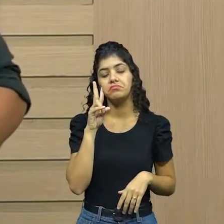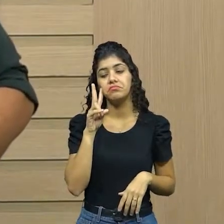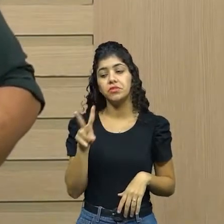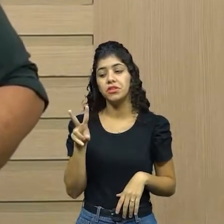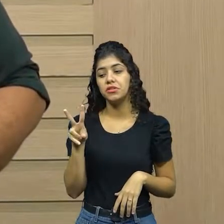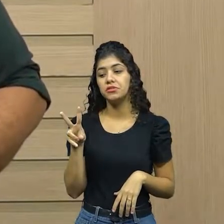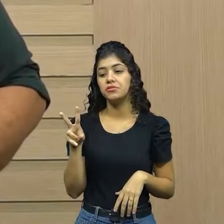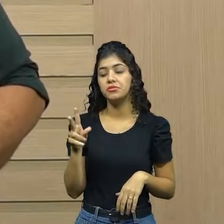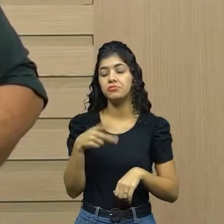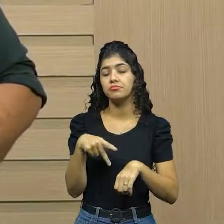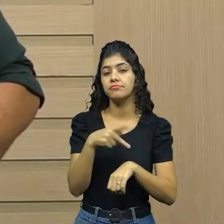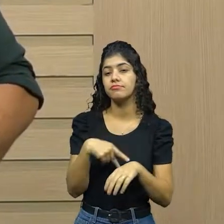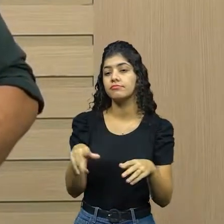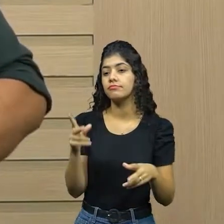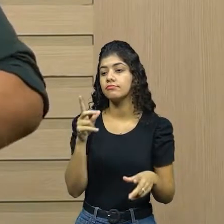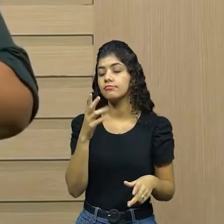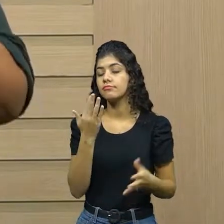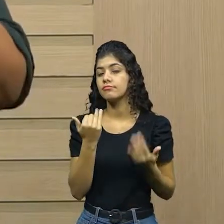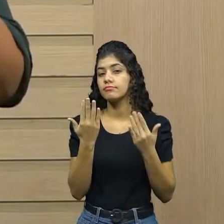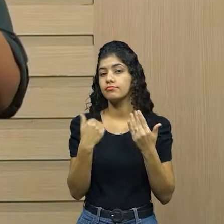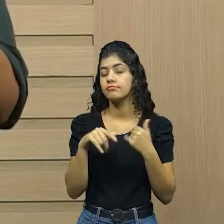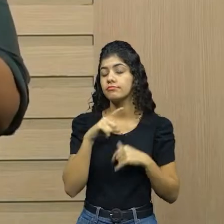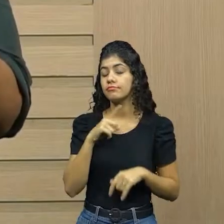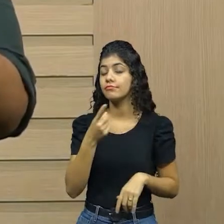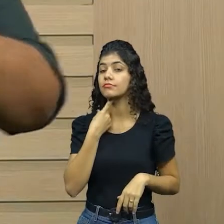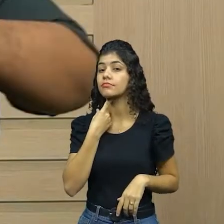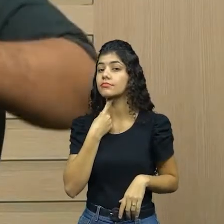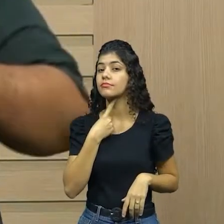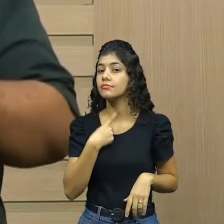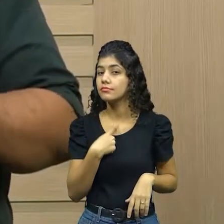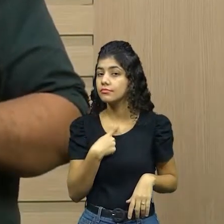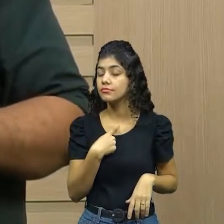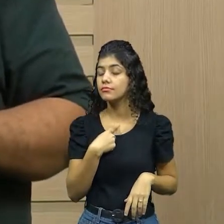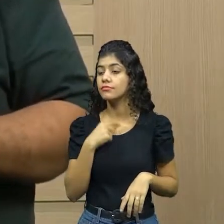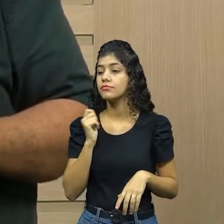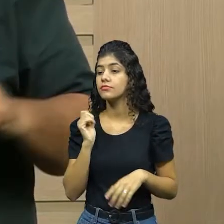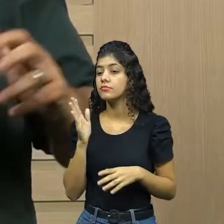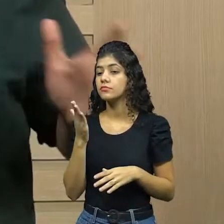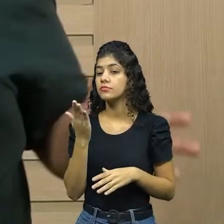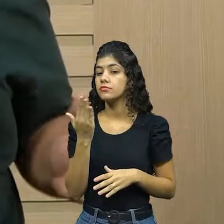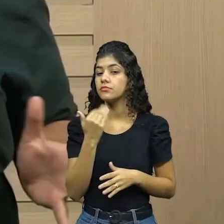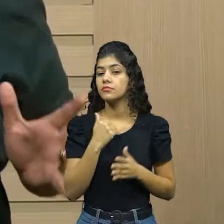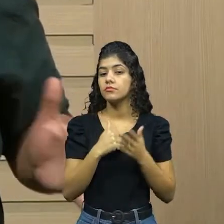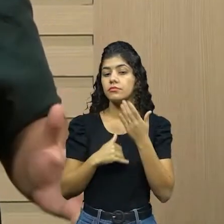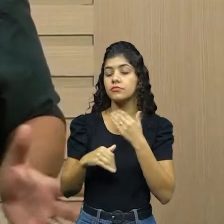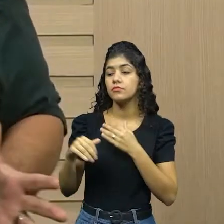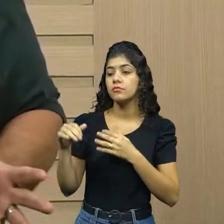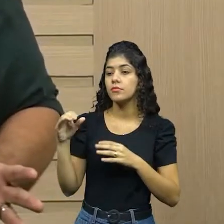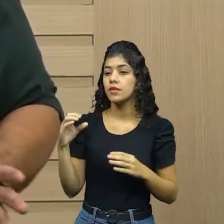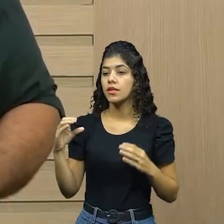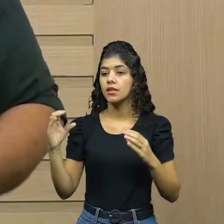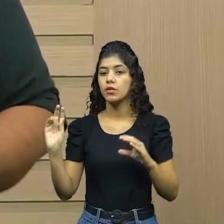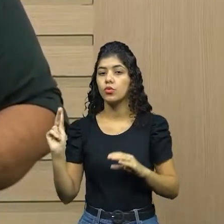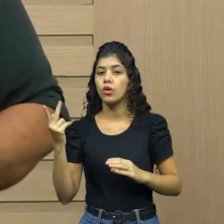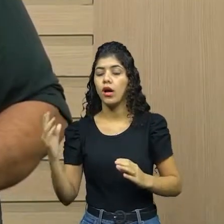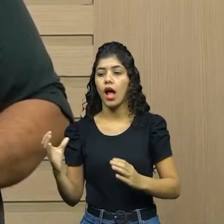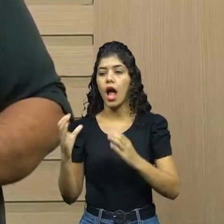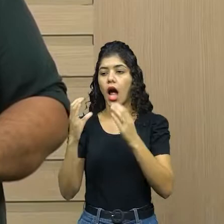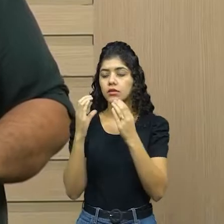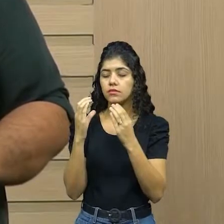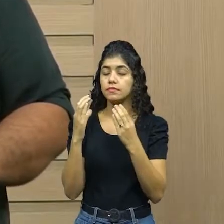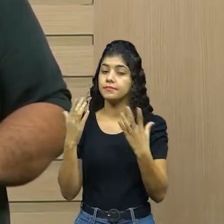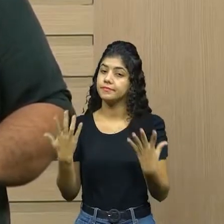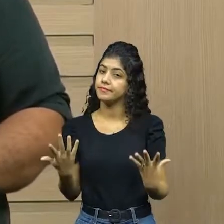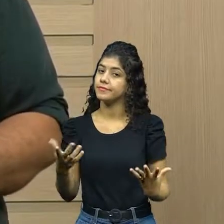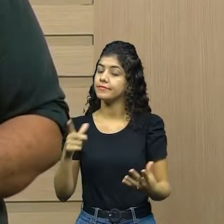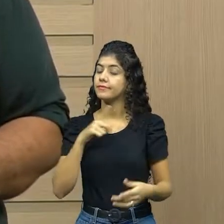de alimentação e aí eu tenho um desejo de comer um certo hambúrguer de uma certa marca. Então aí